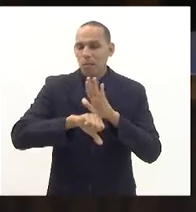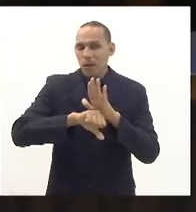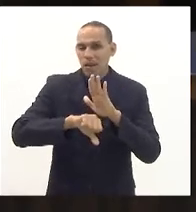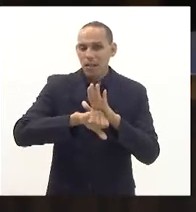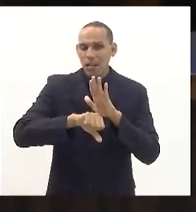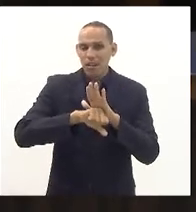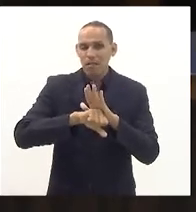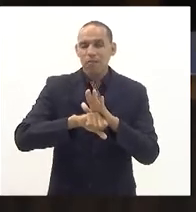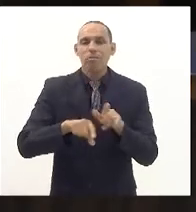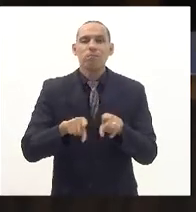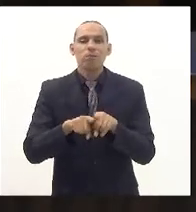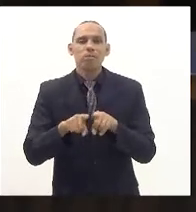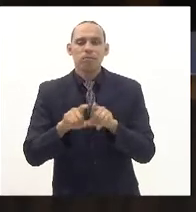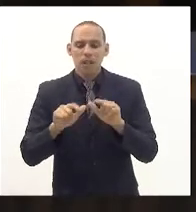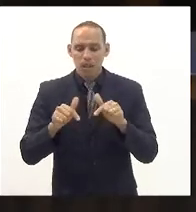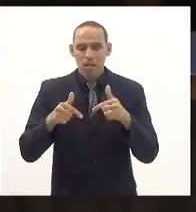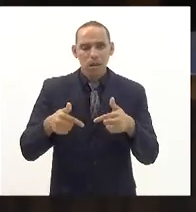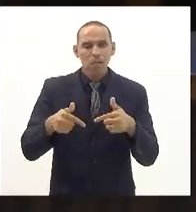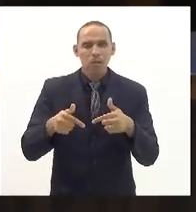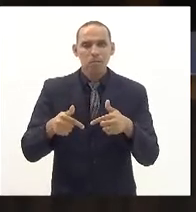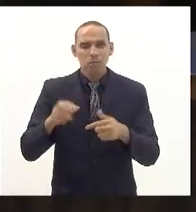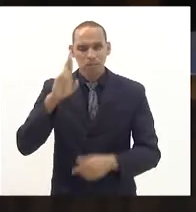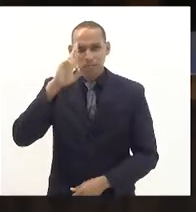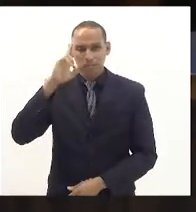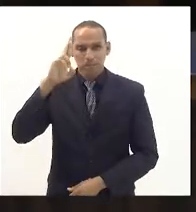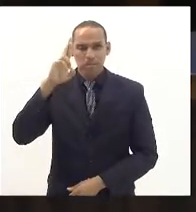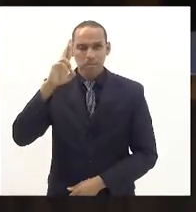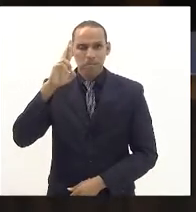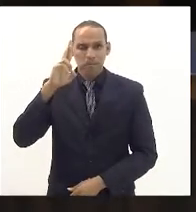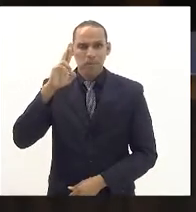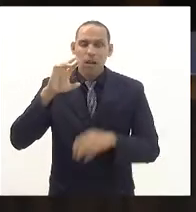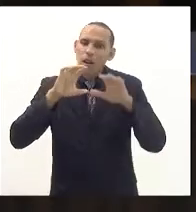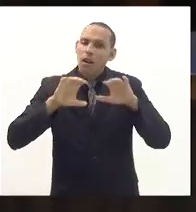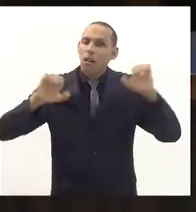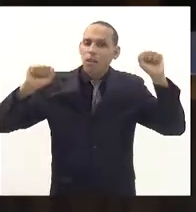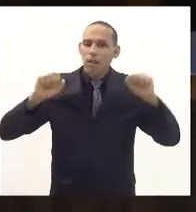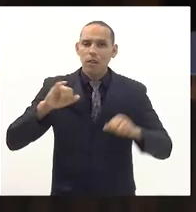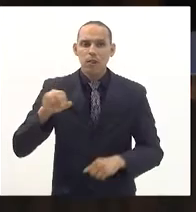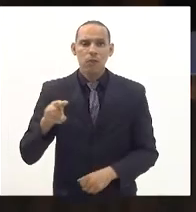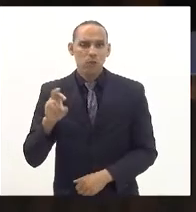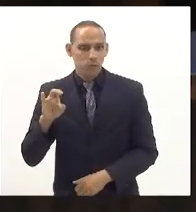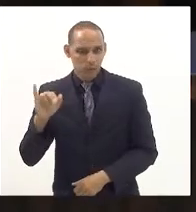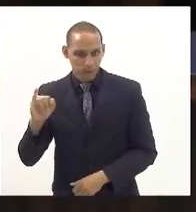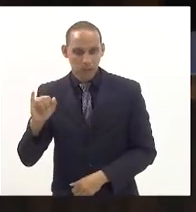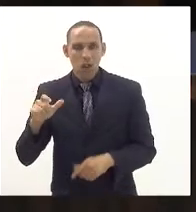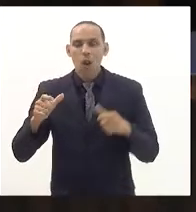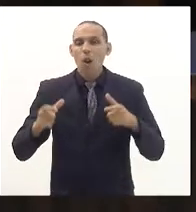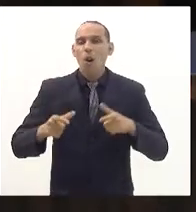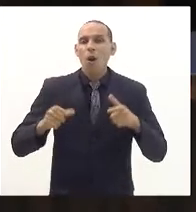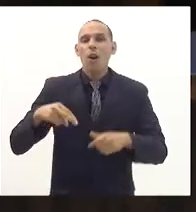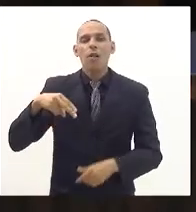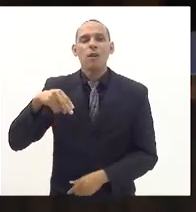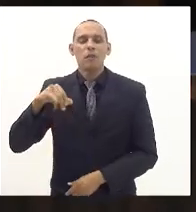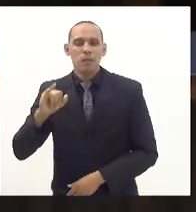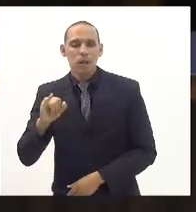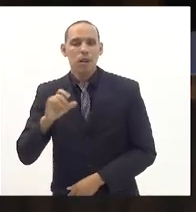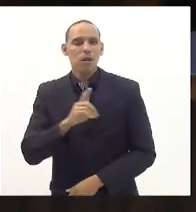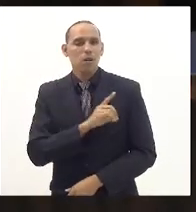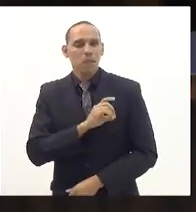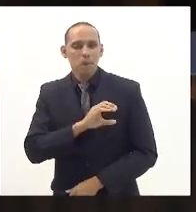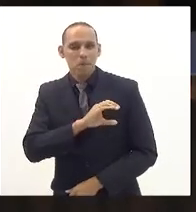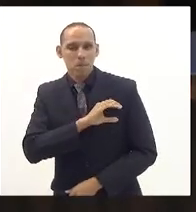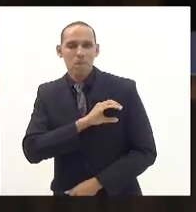também sua atuação como titular nos tribunais de júri da Comarca de Nilópolis Nova Iguaçu Duque de